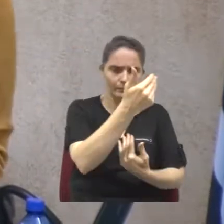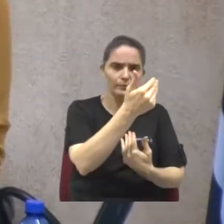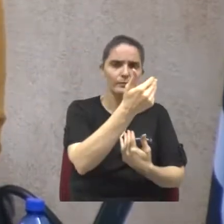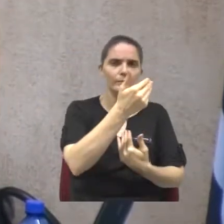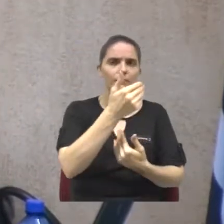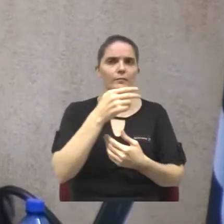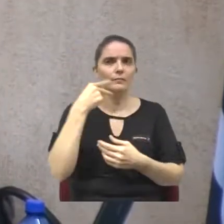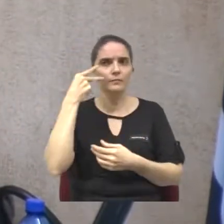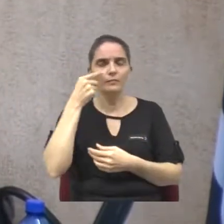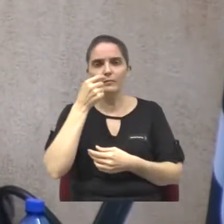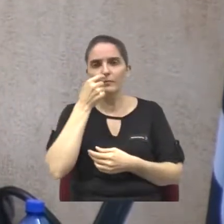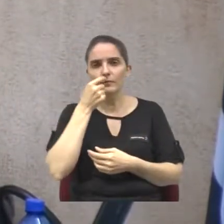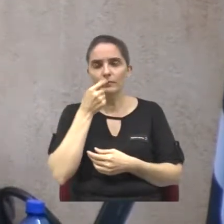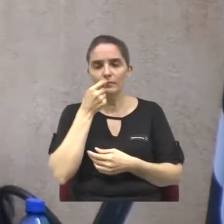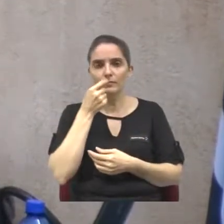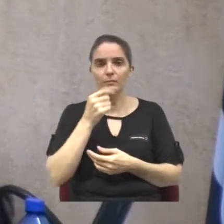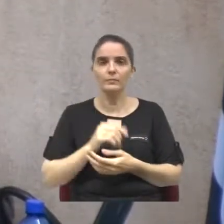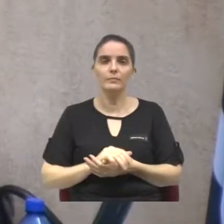vereador Estevão,